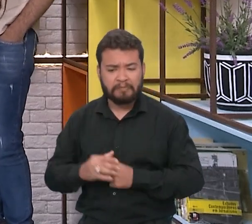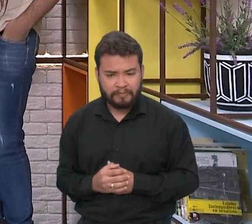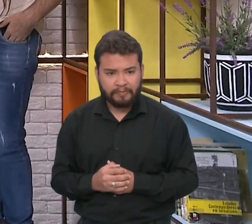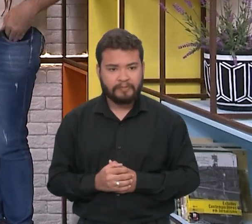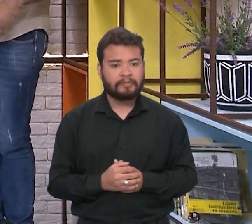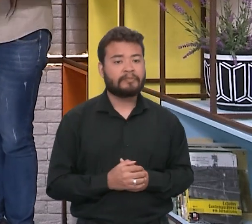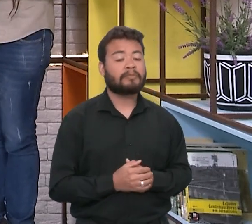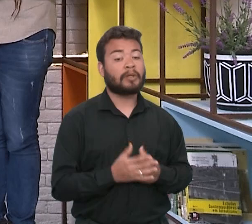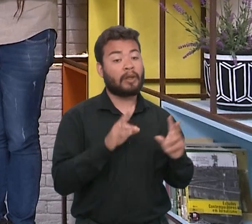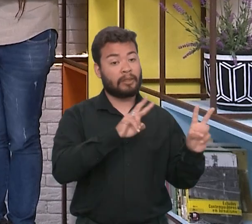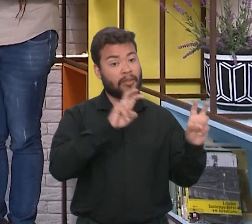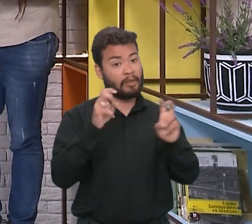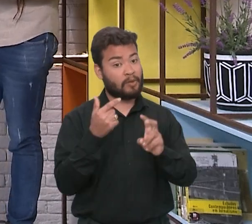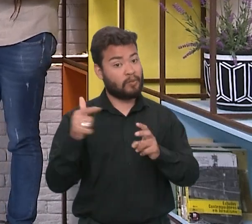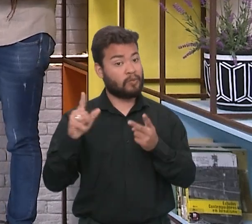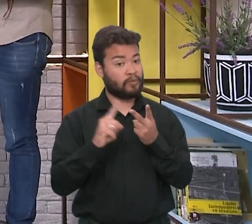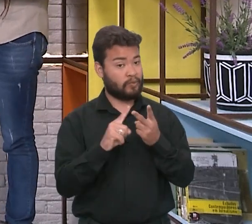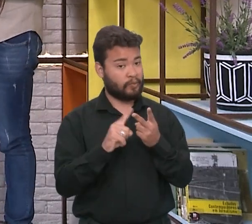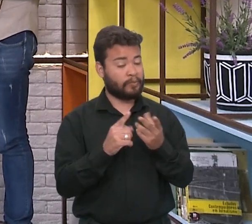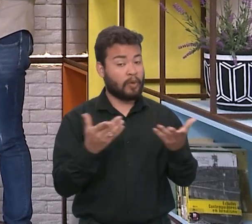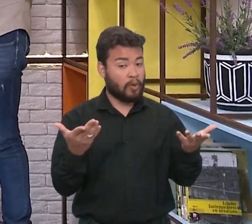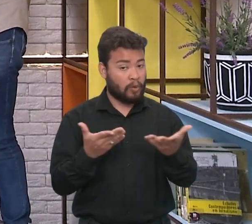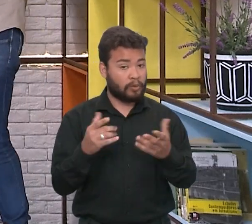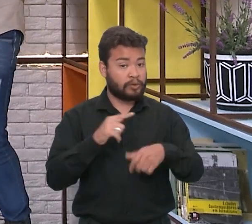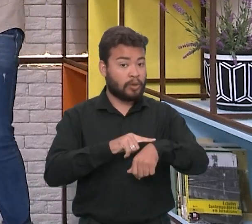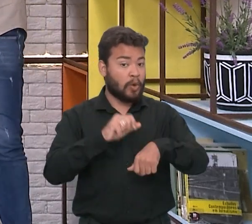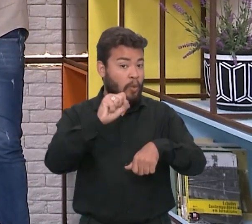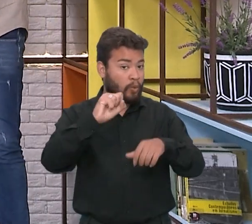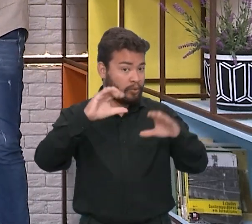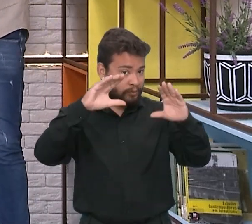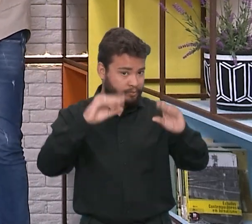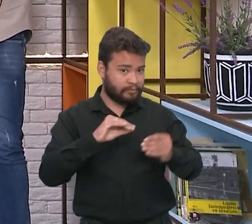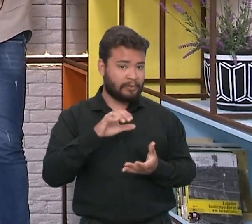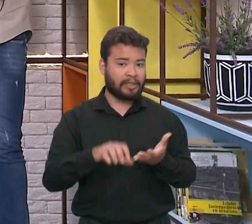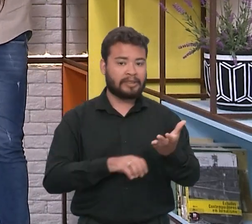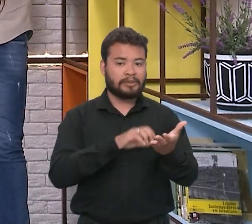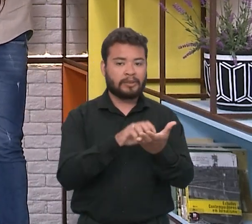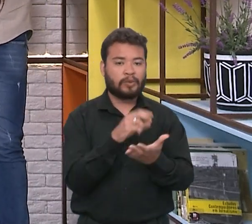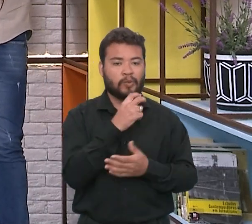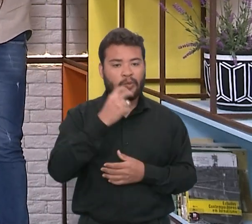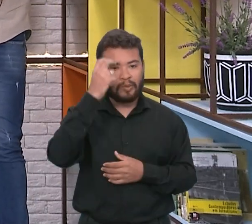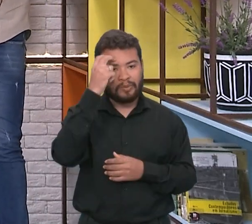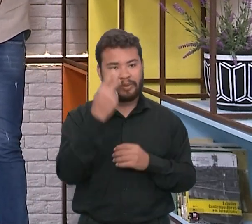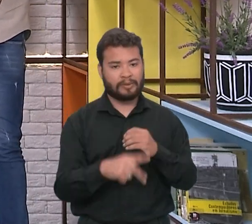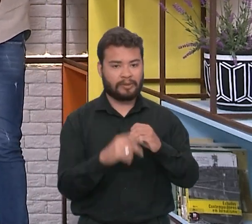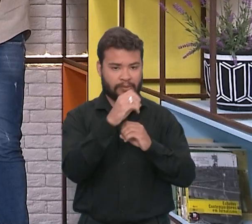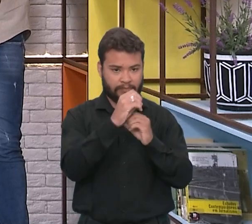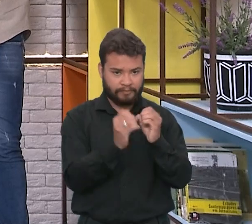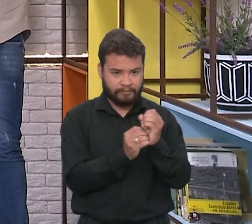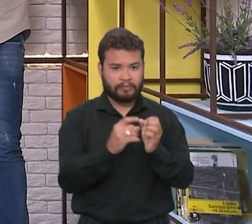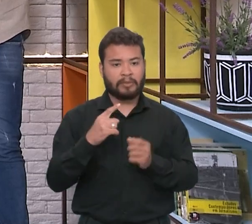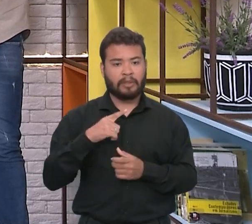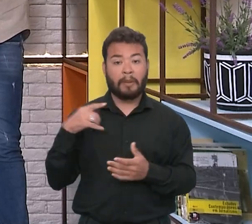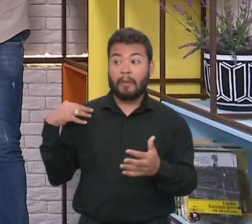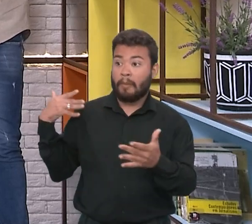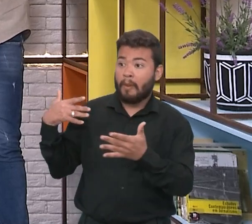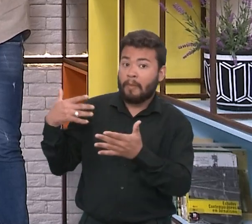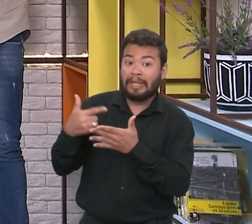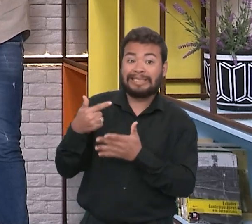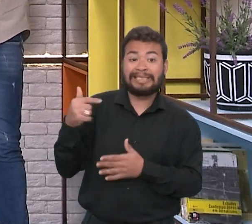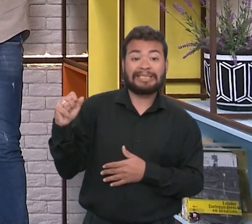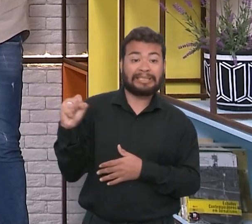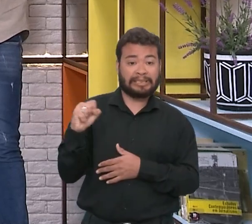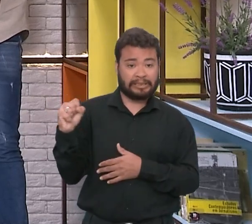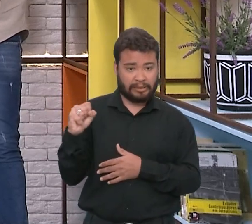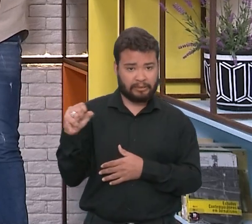mudando de assunto, hoje, às 8 da noite, o Centro Cultural da UFG vai sediar o 78º